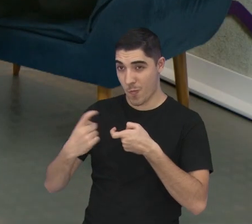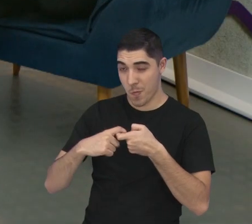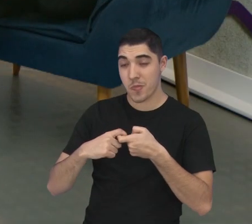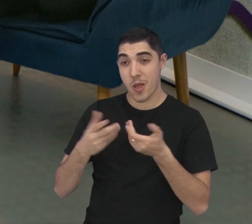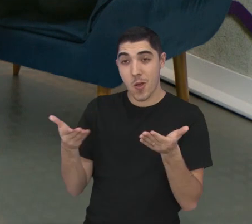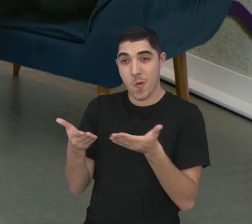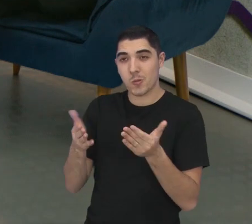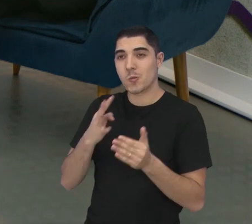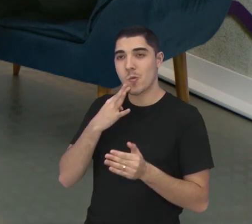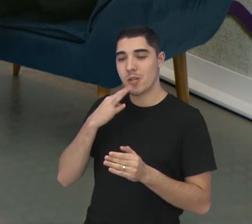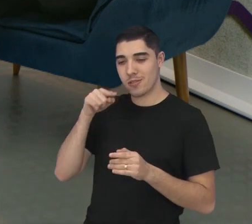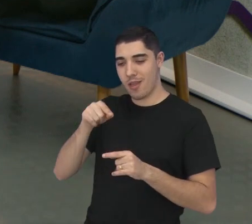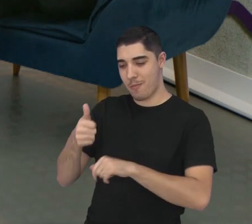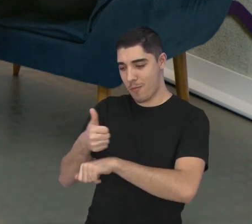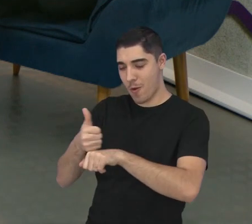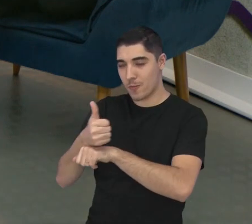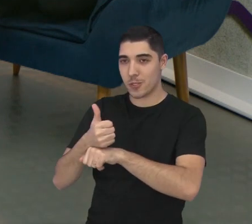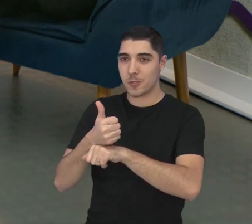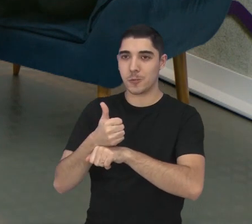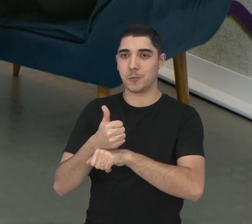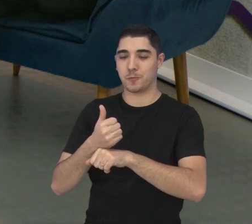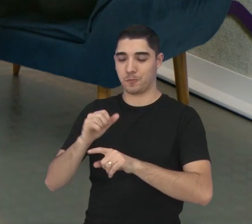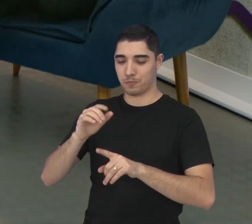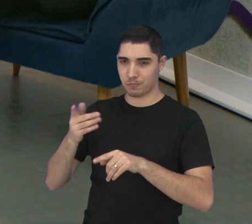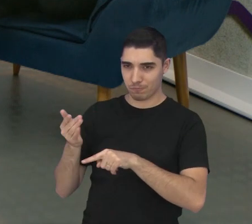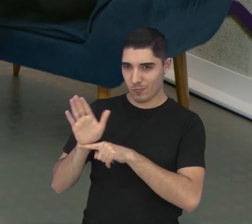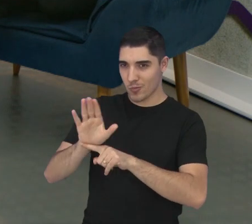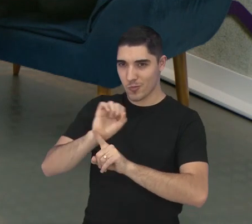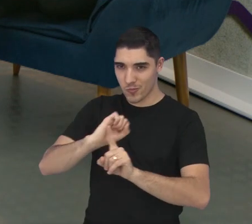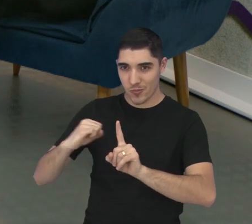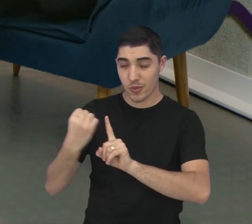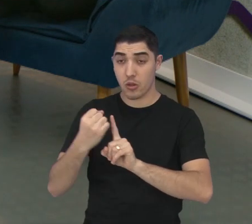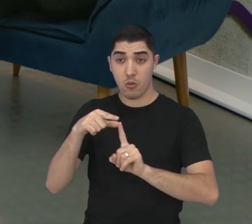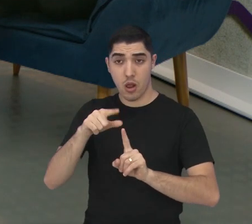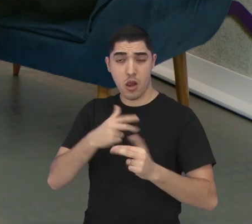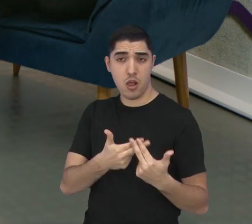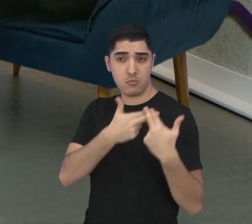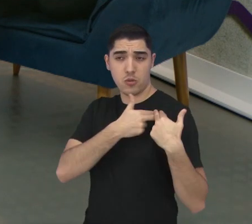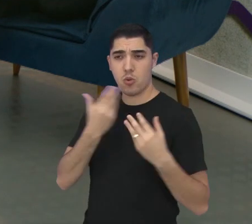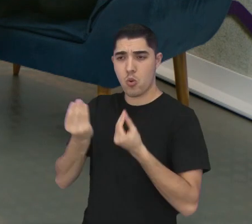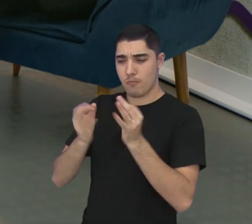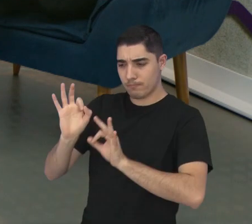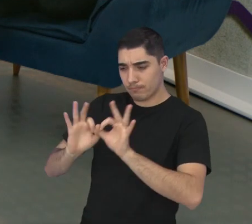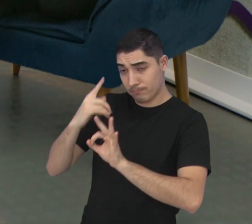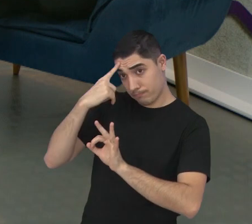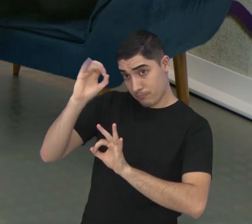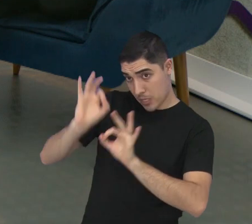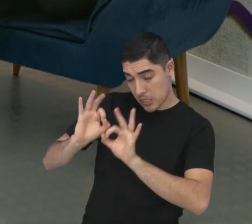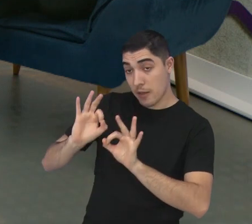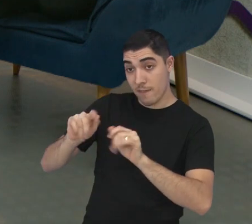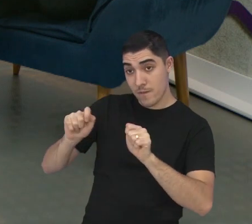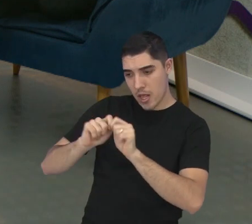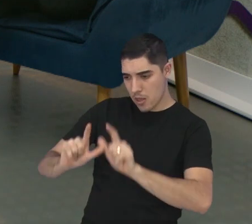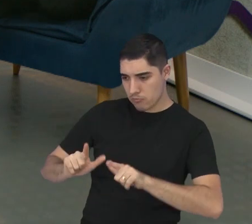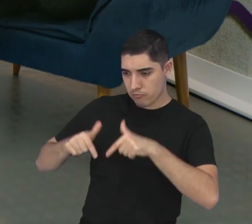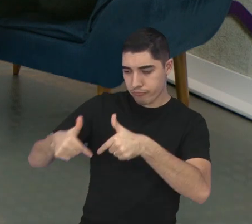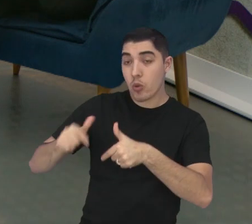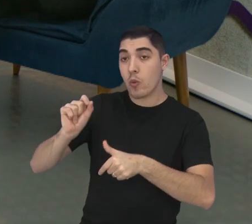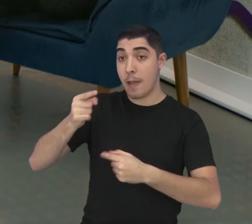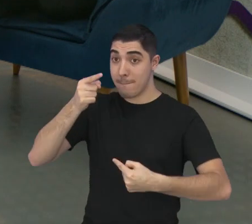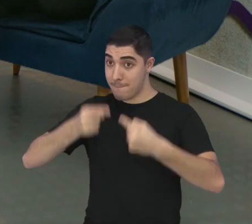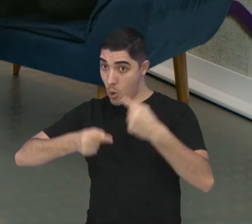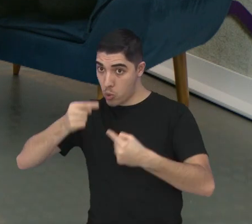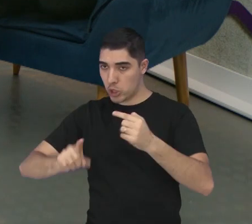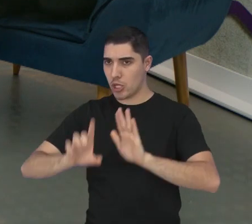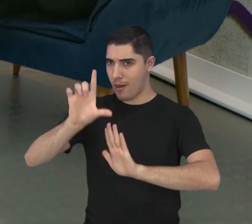Estamos de volta. Hoje conhecendo o serviço social, profissão responsável por todo o planejamento e execução que garante os